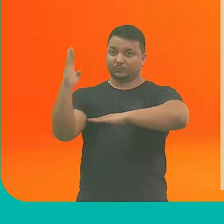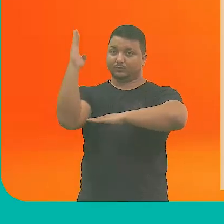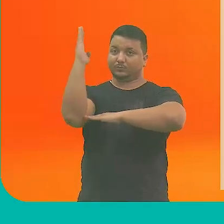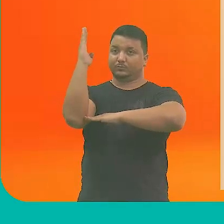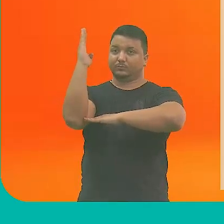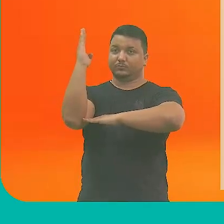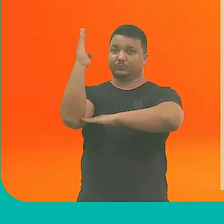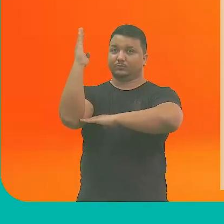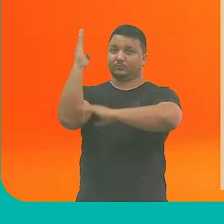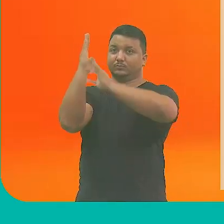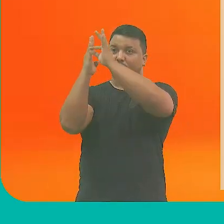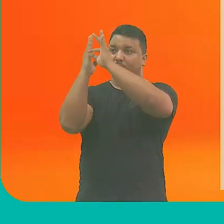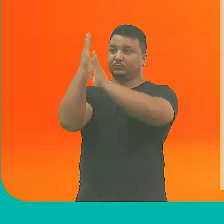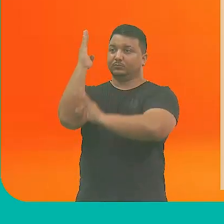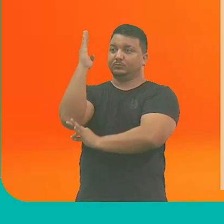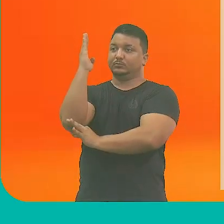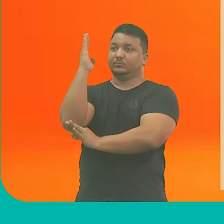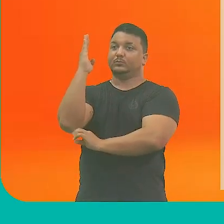eixo